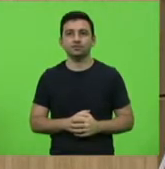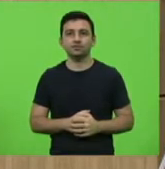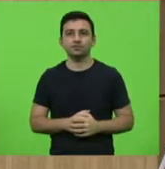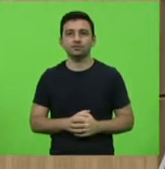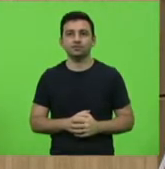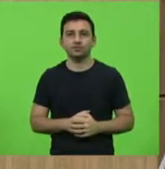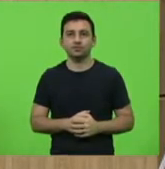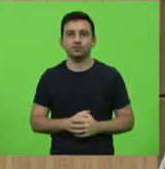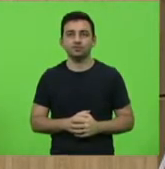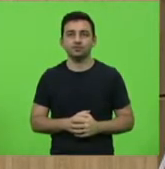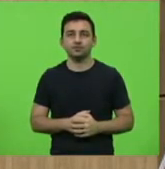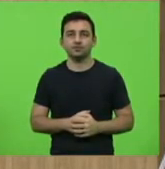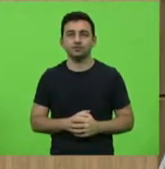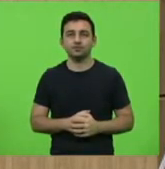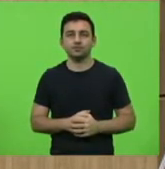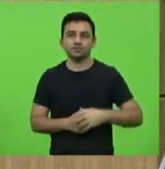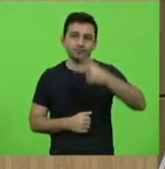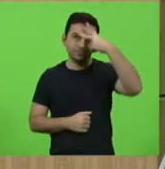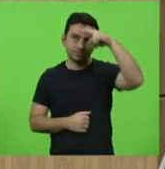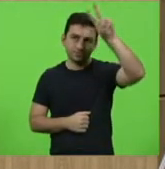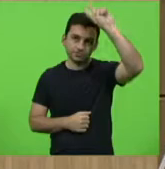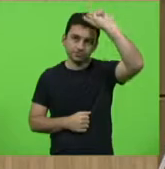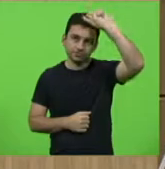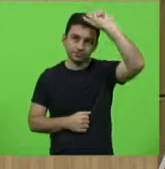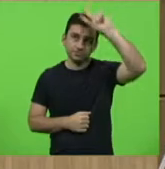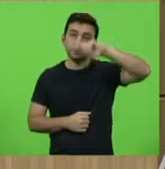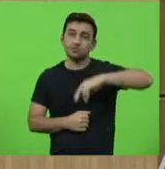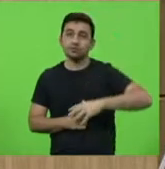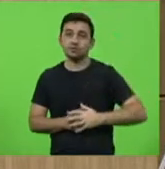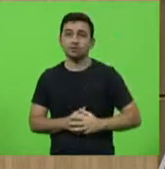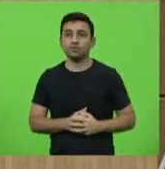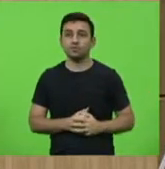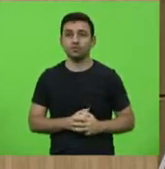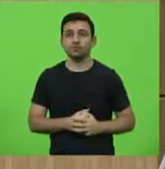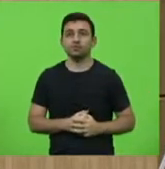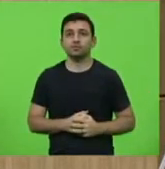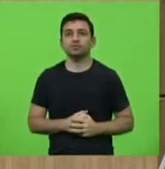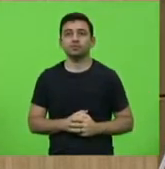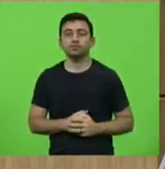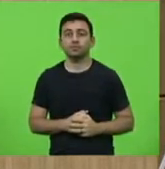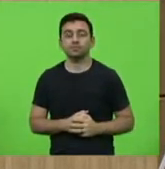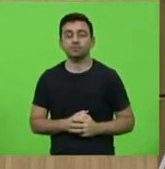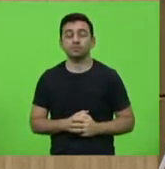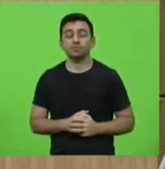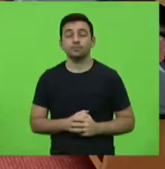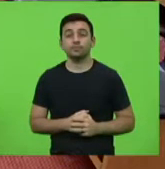Deputado Vicente Carro Preso, por 10 minutos, deputado.